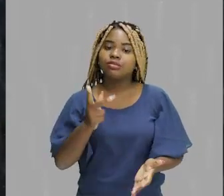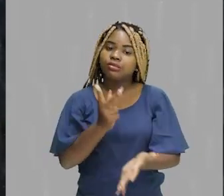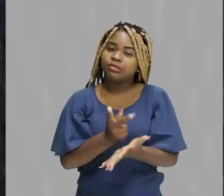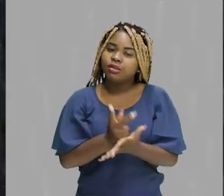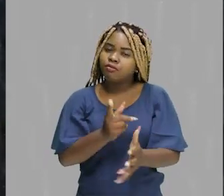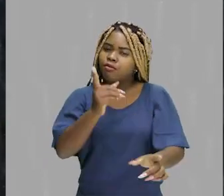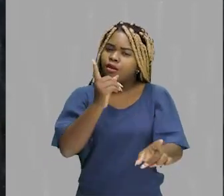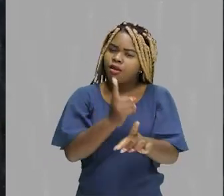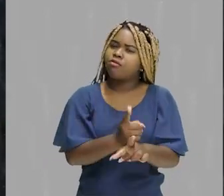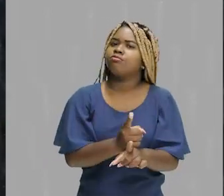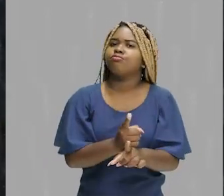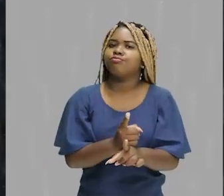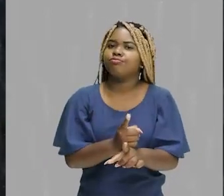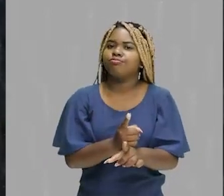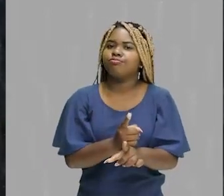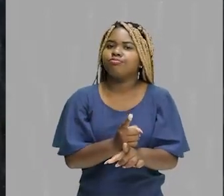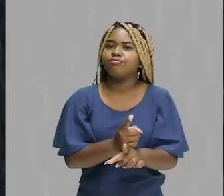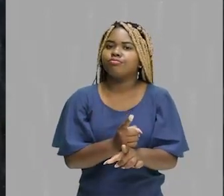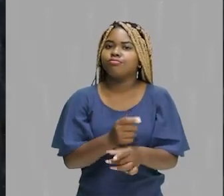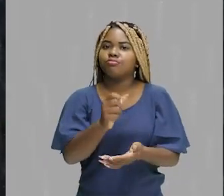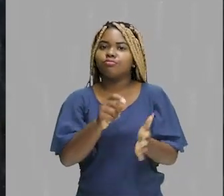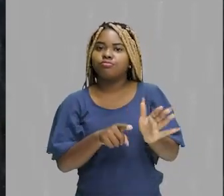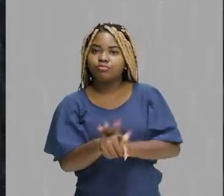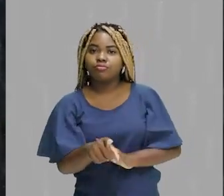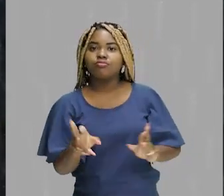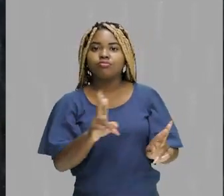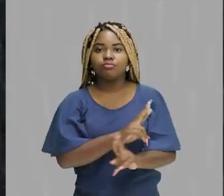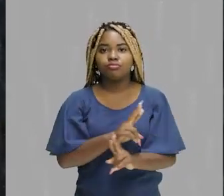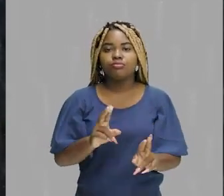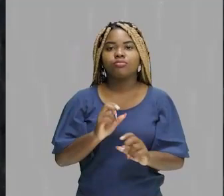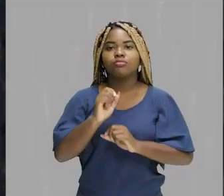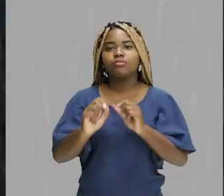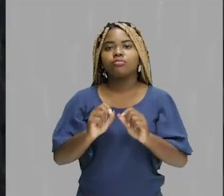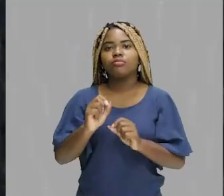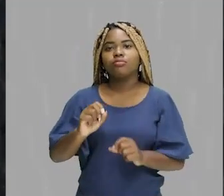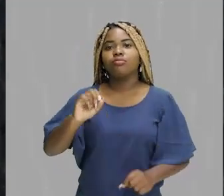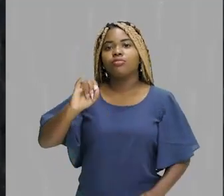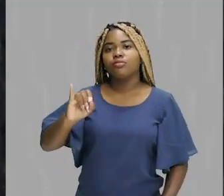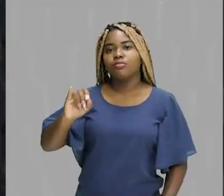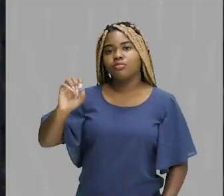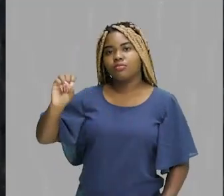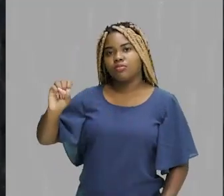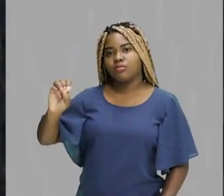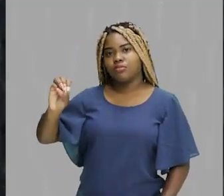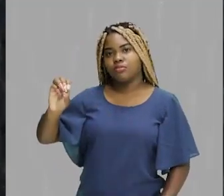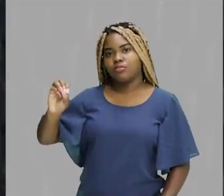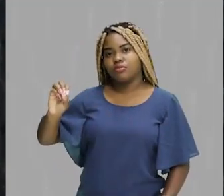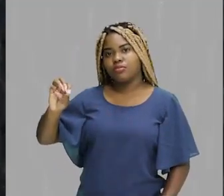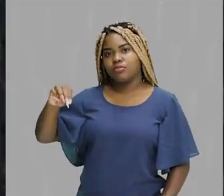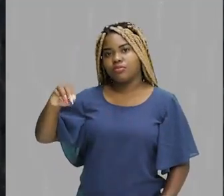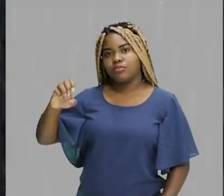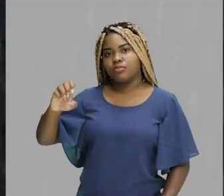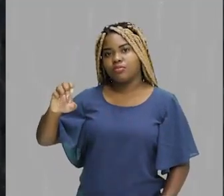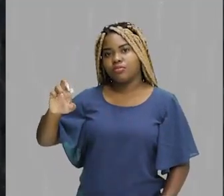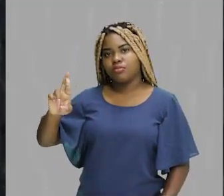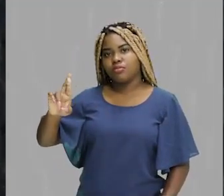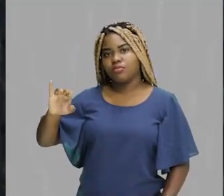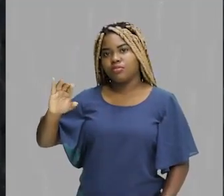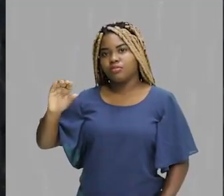questões relacionadas à isomeria. E dentro da isomeria, nós já trabalhamos o conceito de